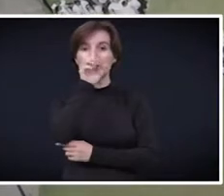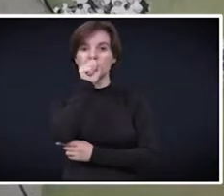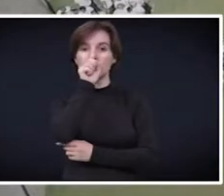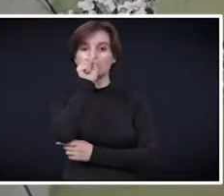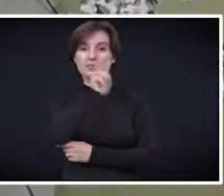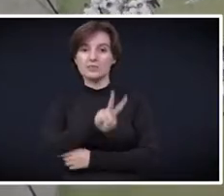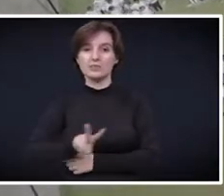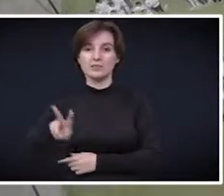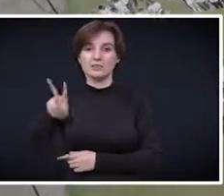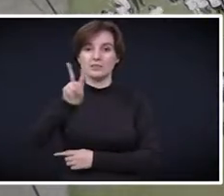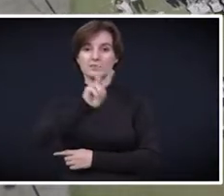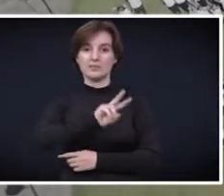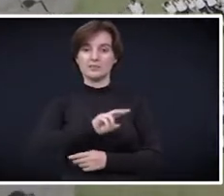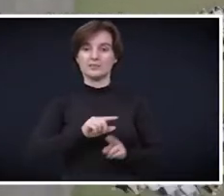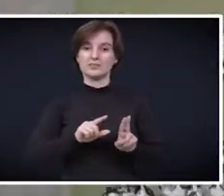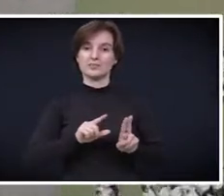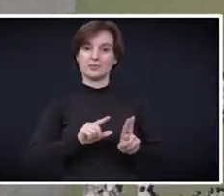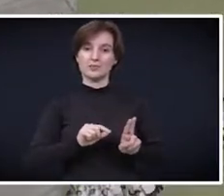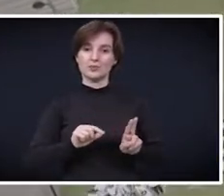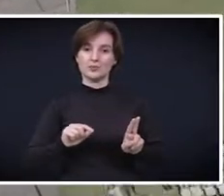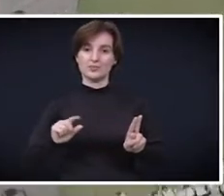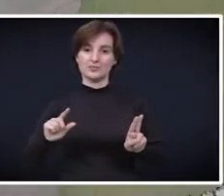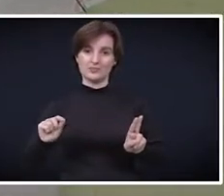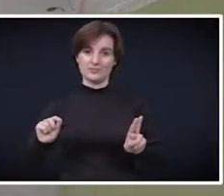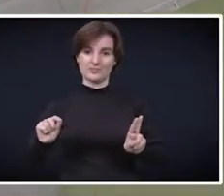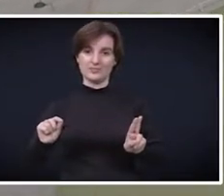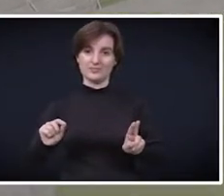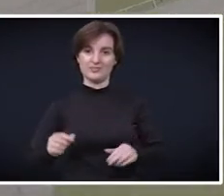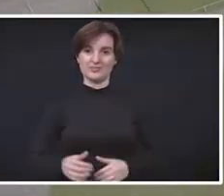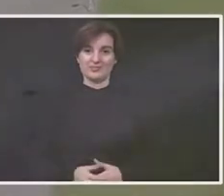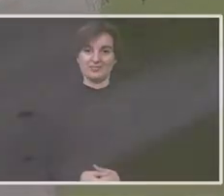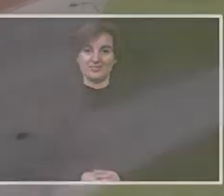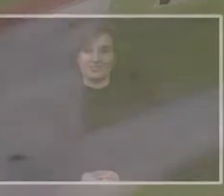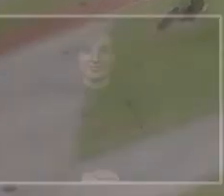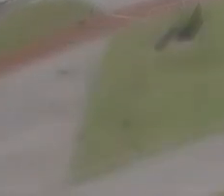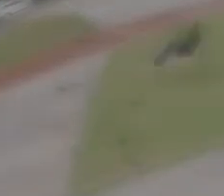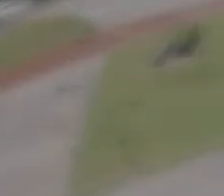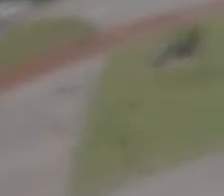do vale do taquari univates